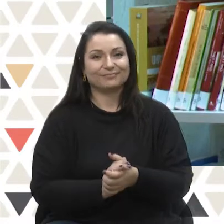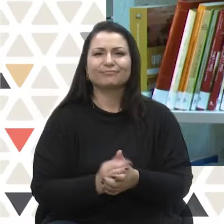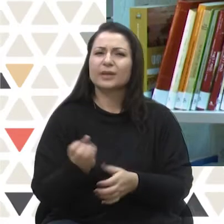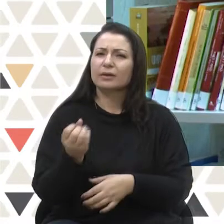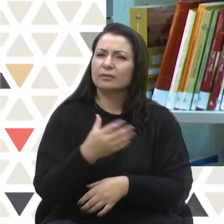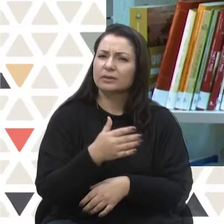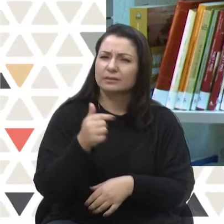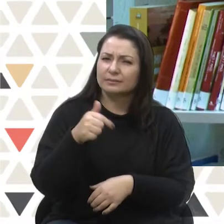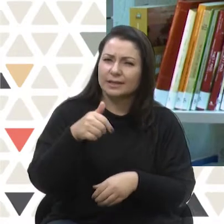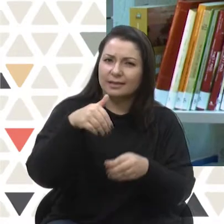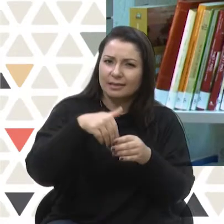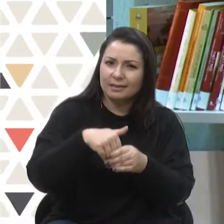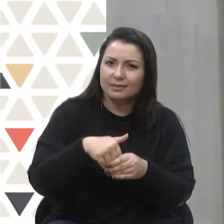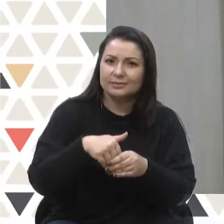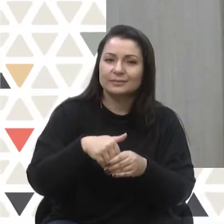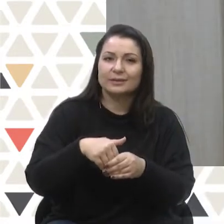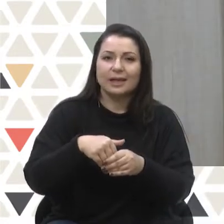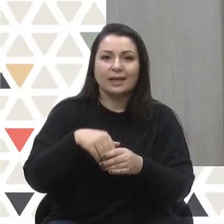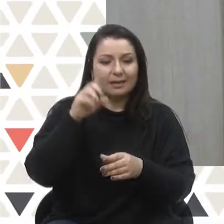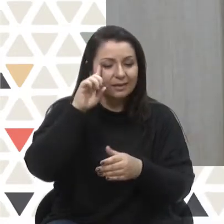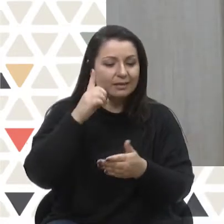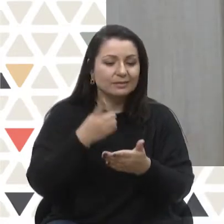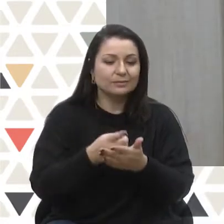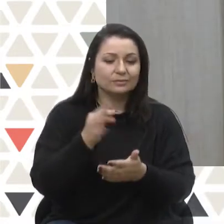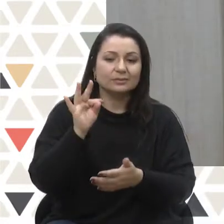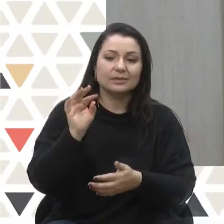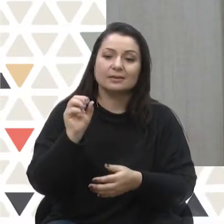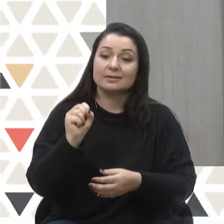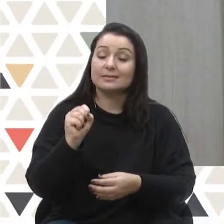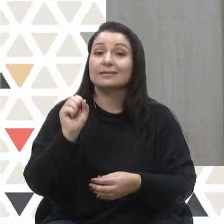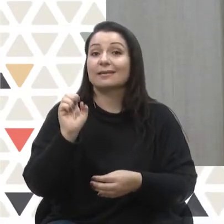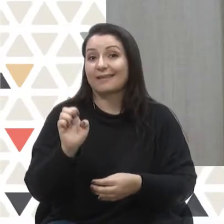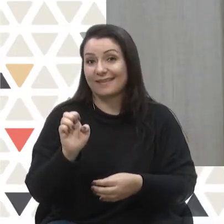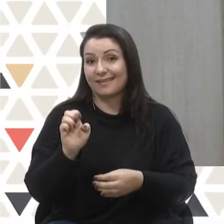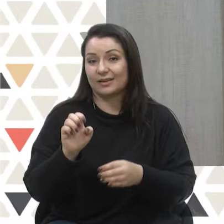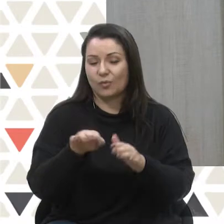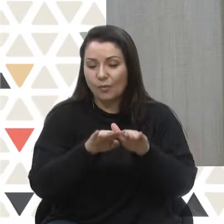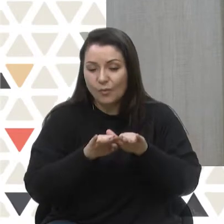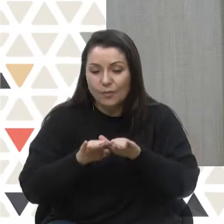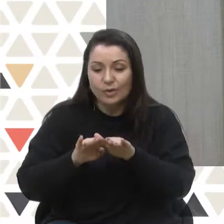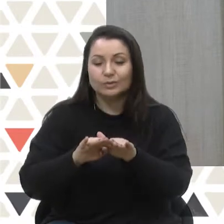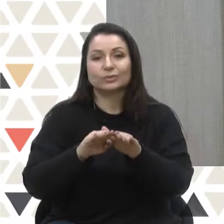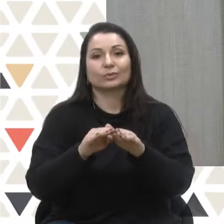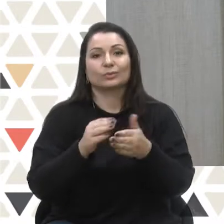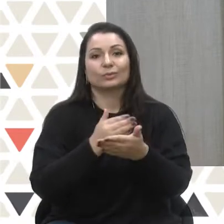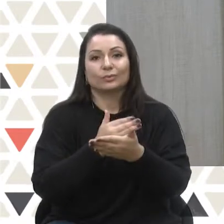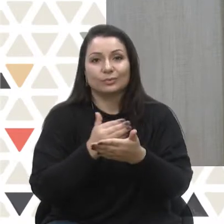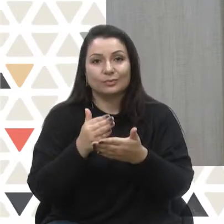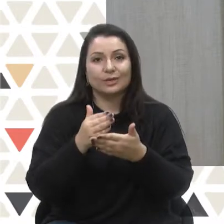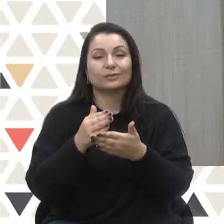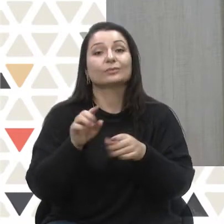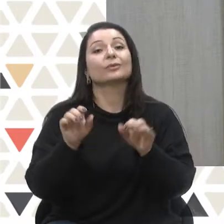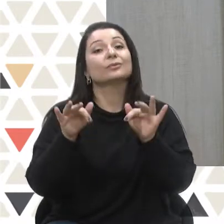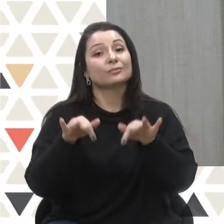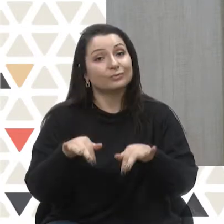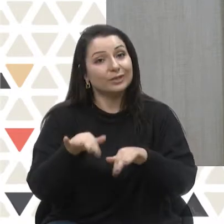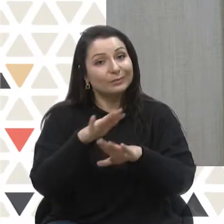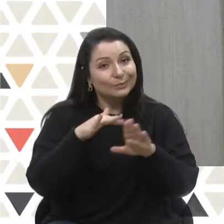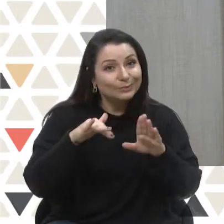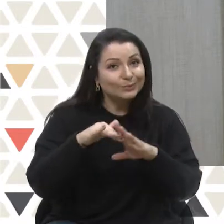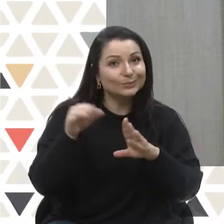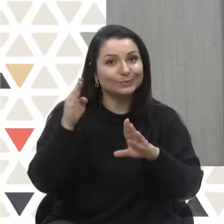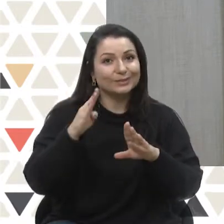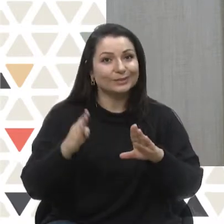quanto em esfera Federal a novidade para essas eleições é a decisão do TSE que uniformizou o horário de início